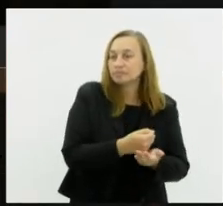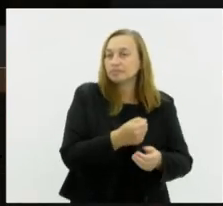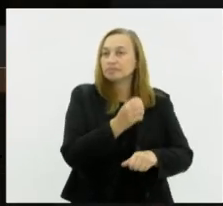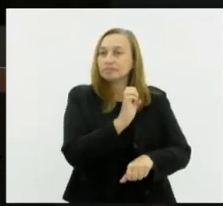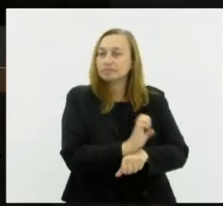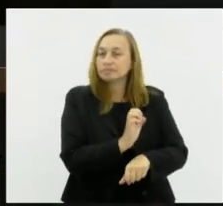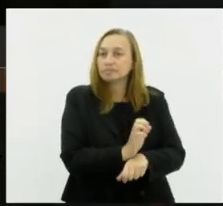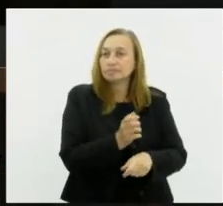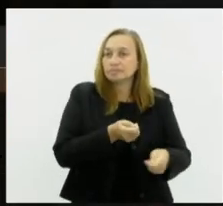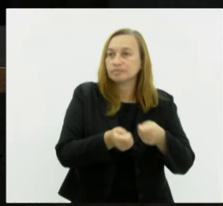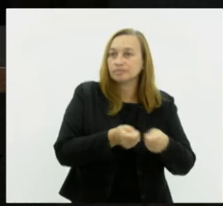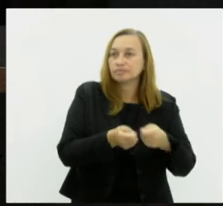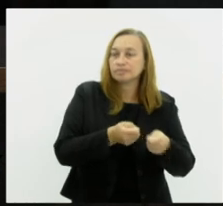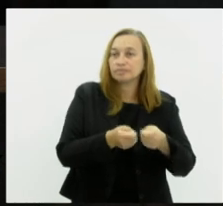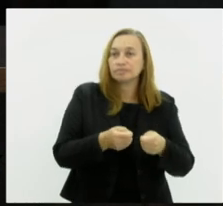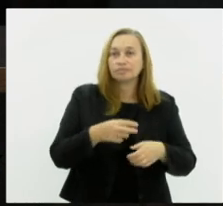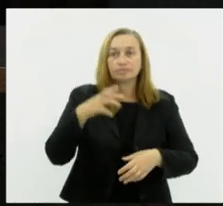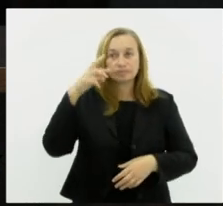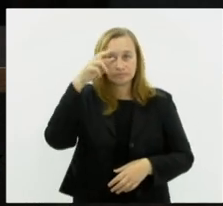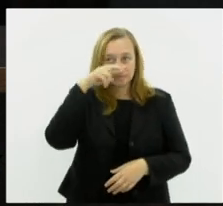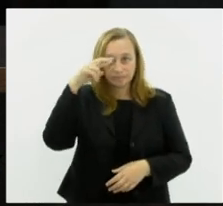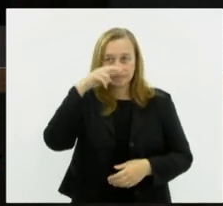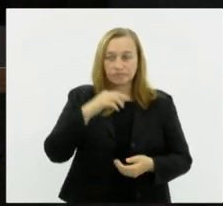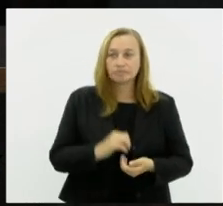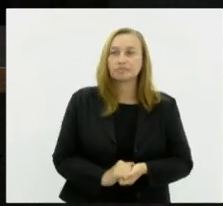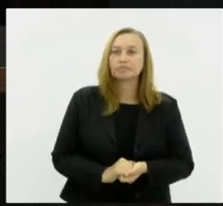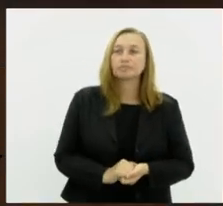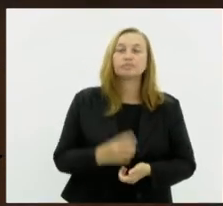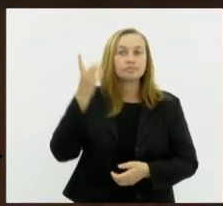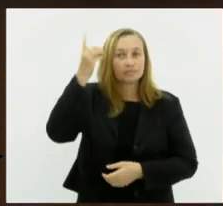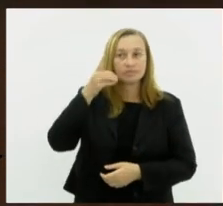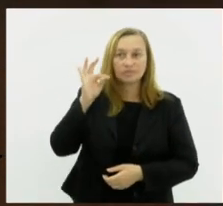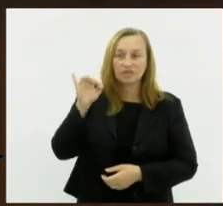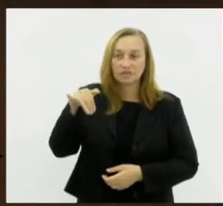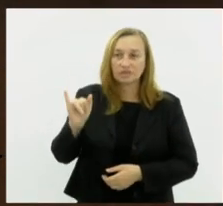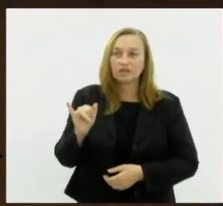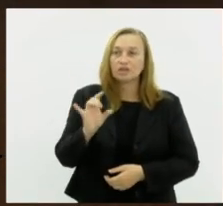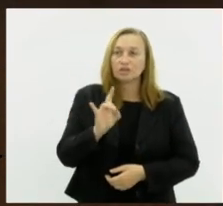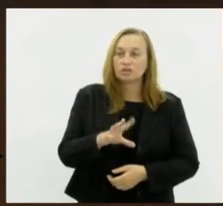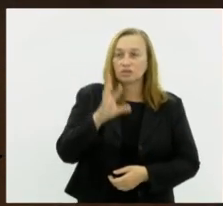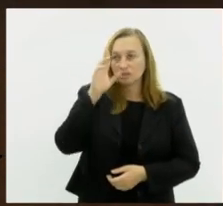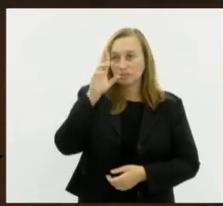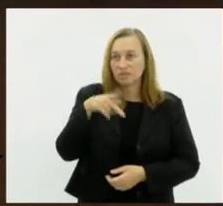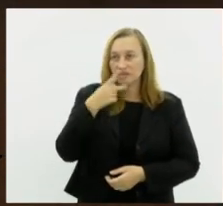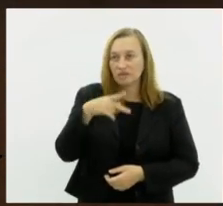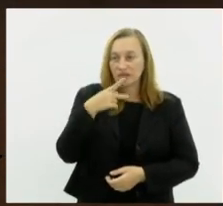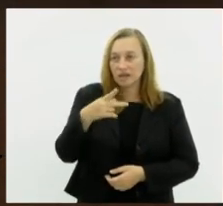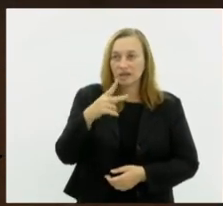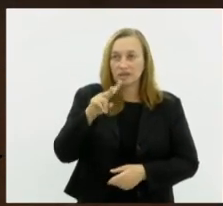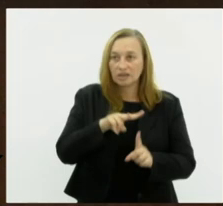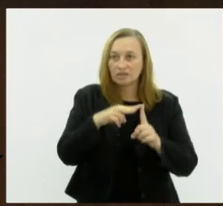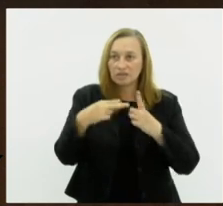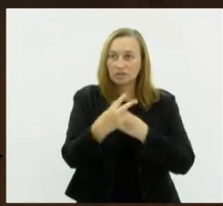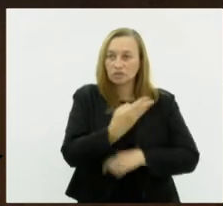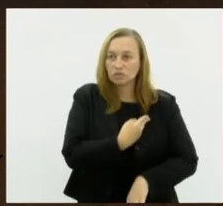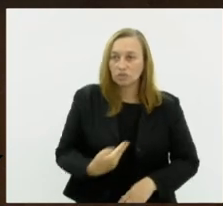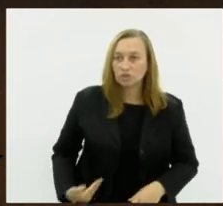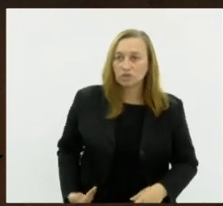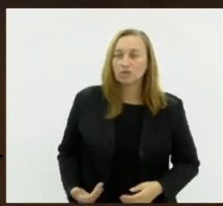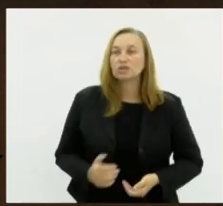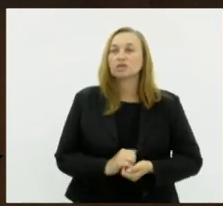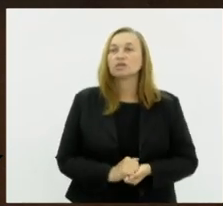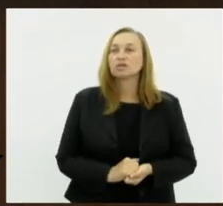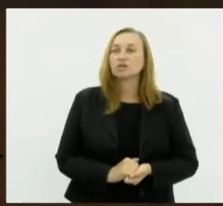e de Fiscalização dos Tributos, deputado Tande Vieira. Senhora presidente, só para dizer que, na visão do governo, essas